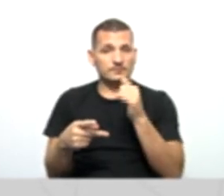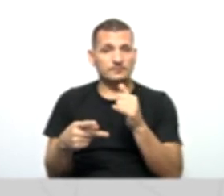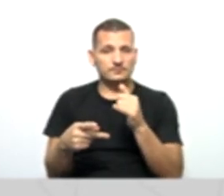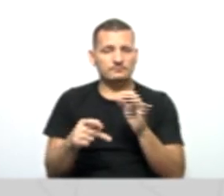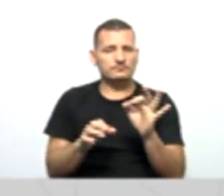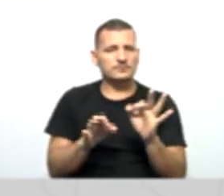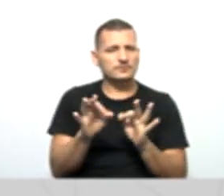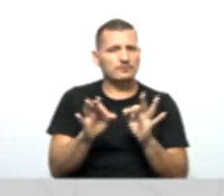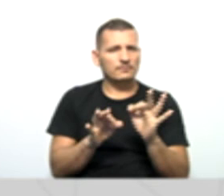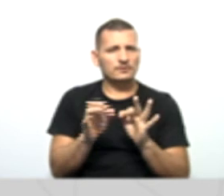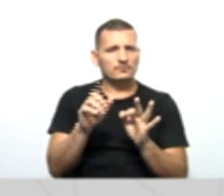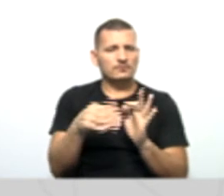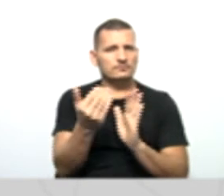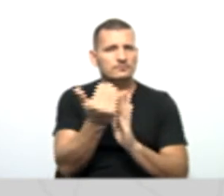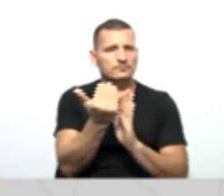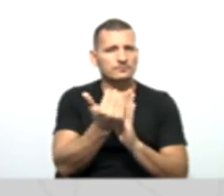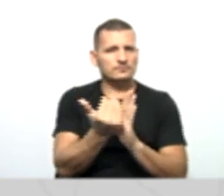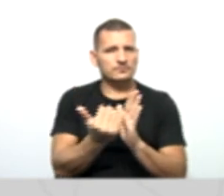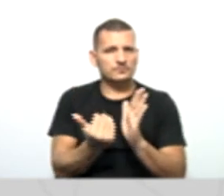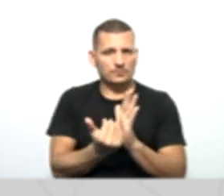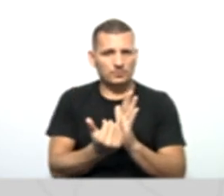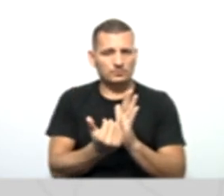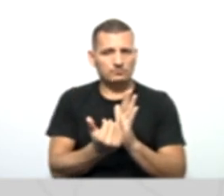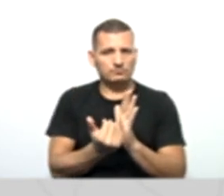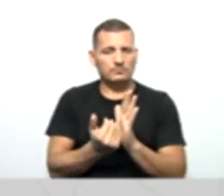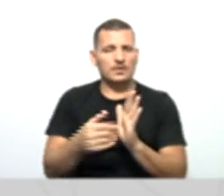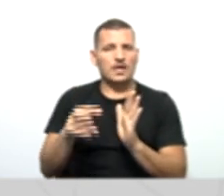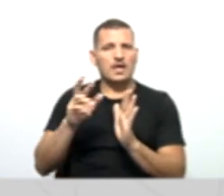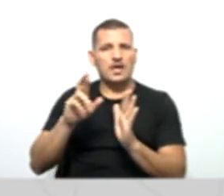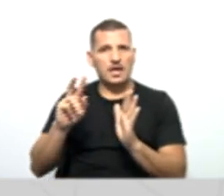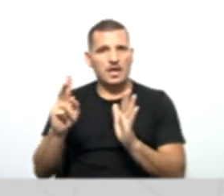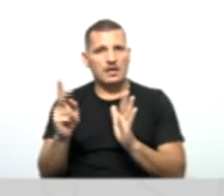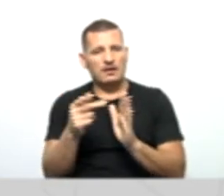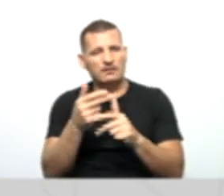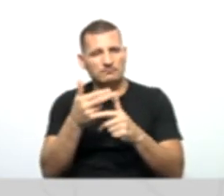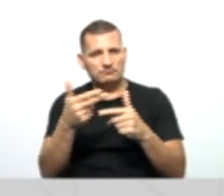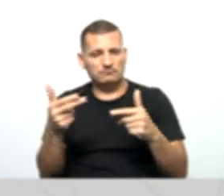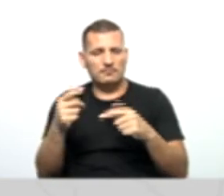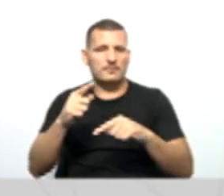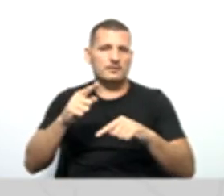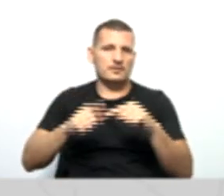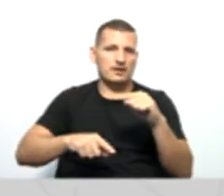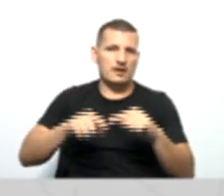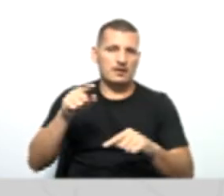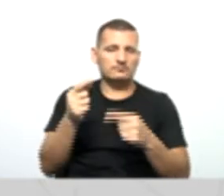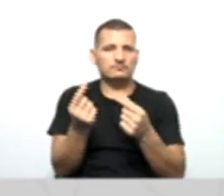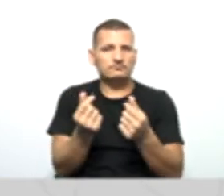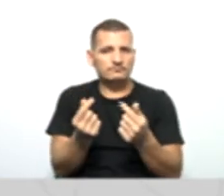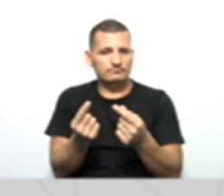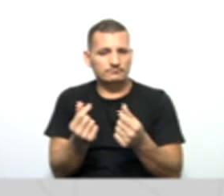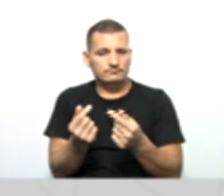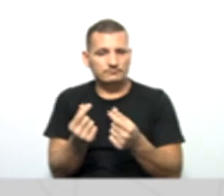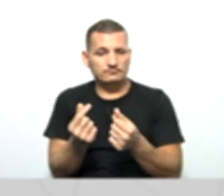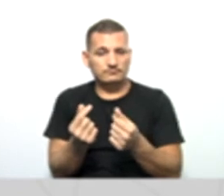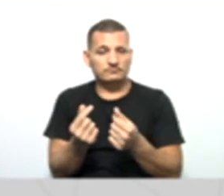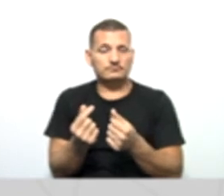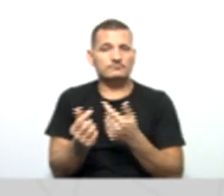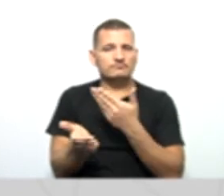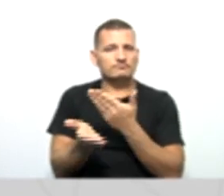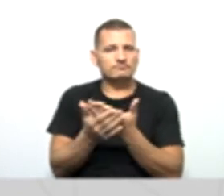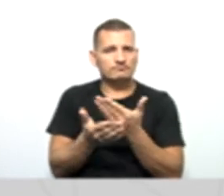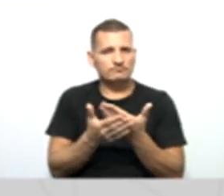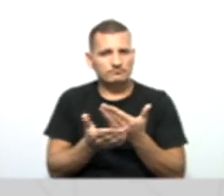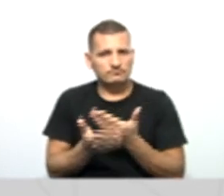é a programação dos recursos humanos, materiais e financeiros, estudos e